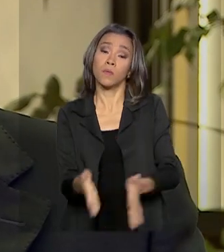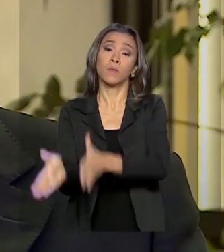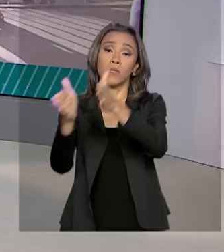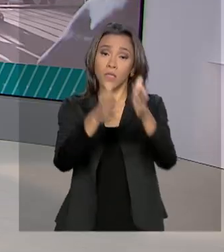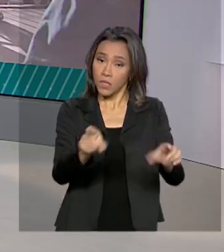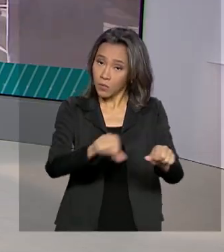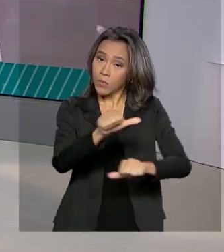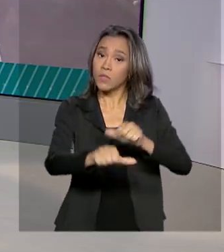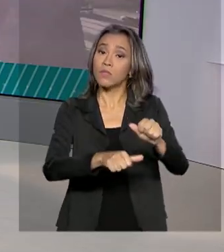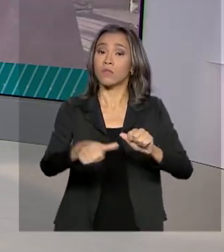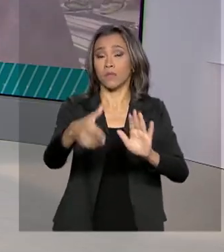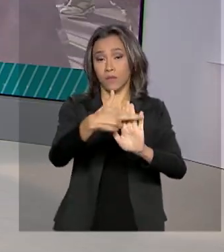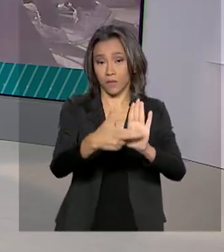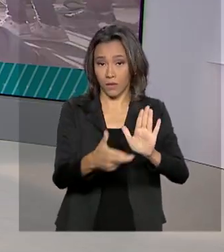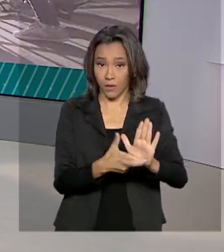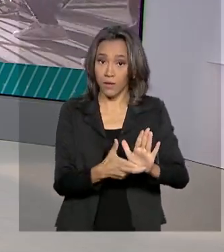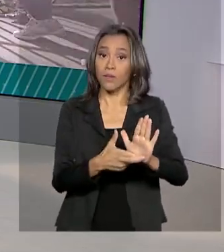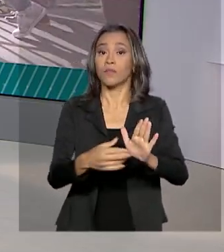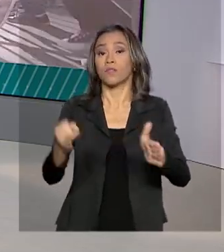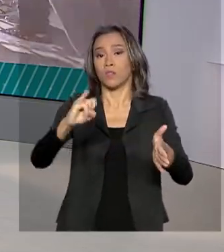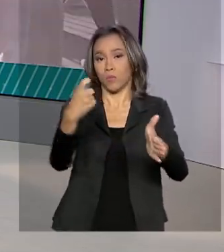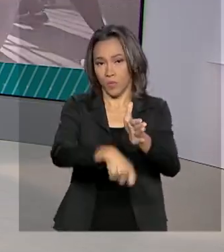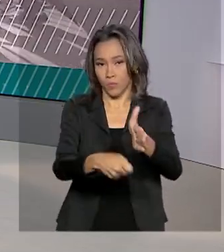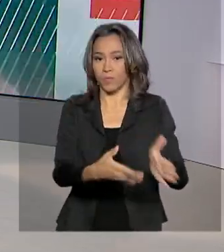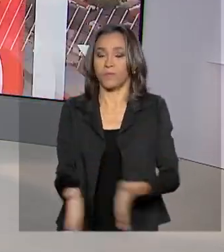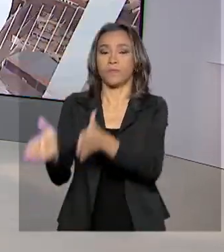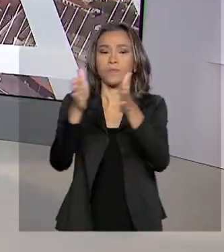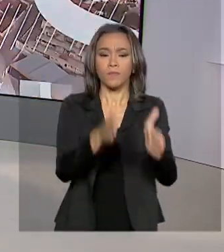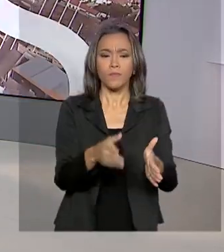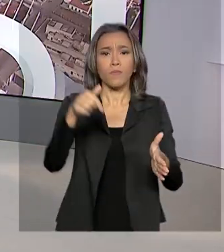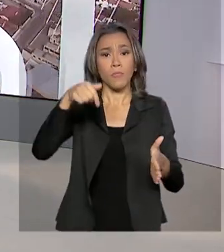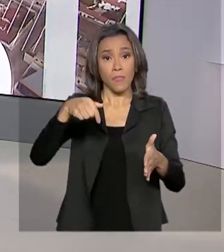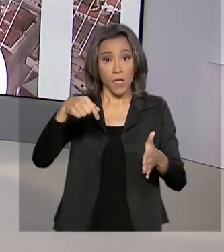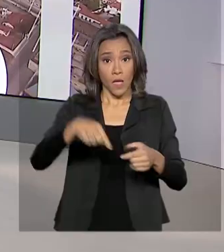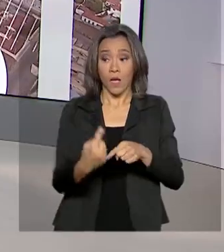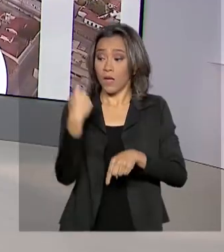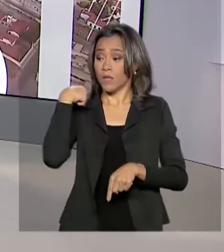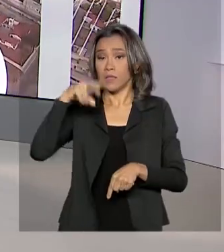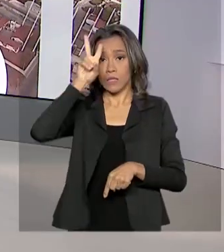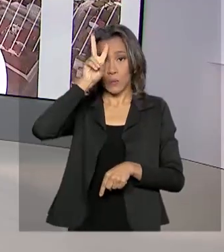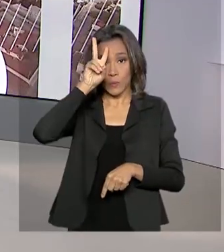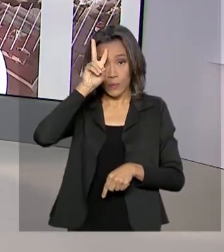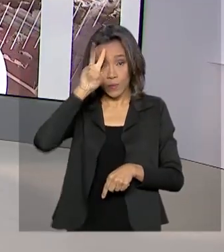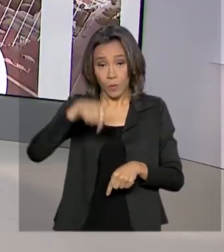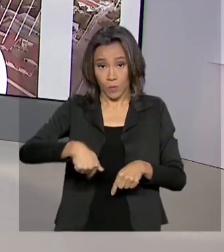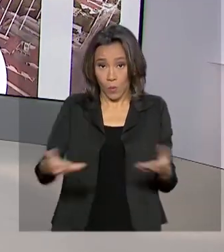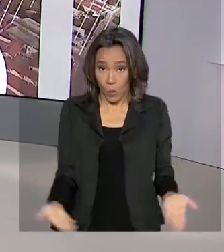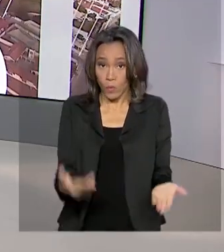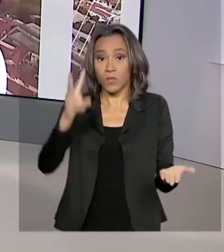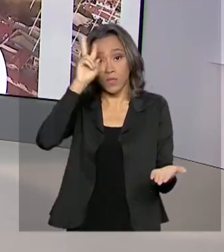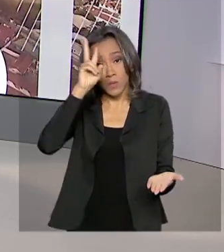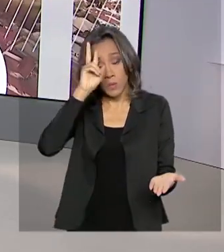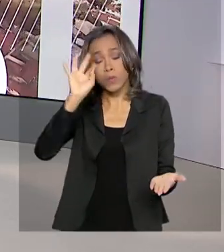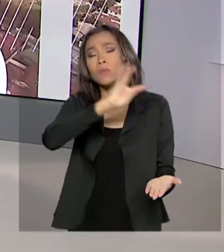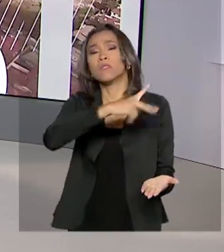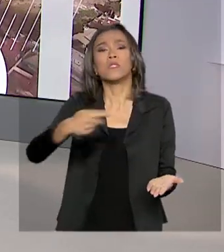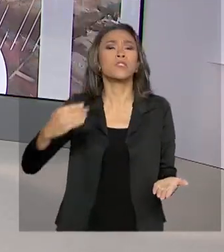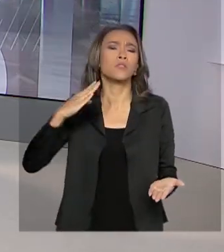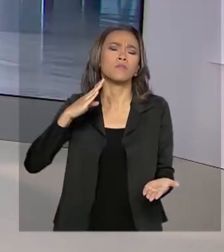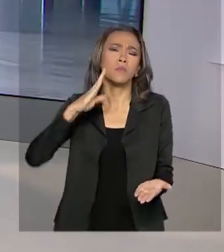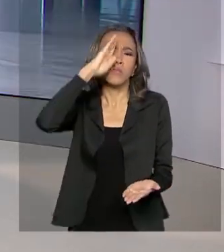tributária. Nesta segunda-feira, o presidente Jair Bolsonaro não tem compromissos oficiais. Não é isso, Luciana